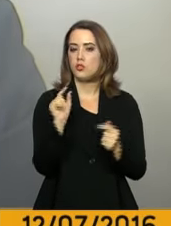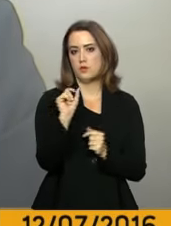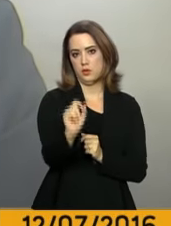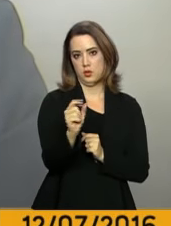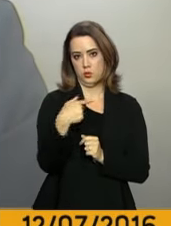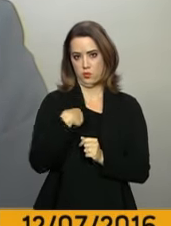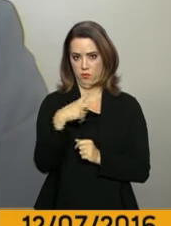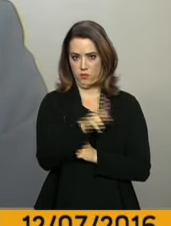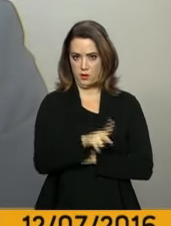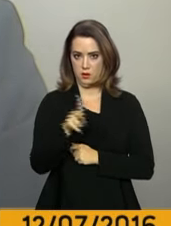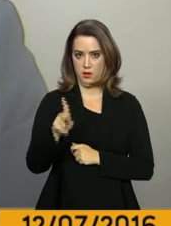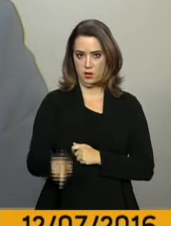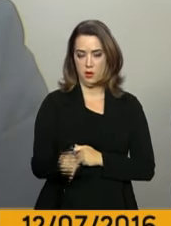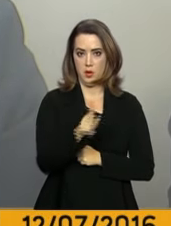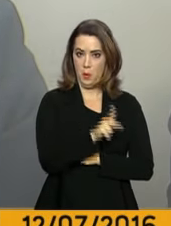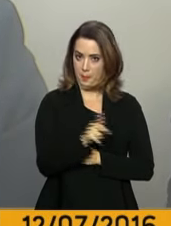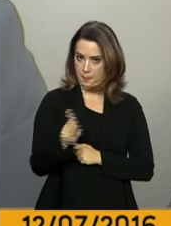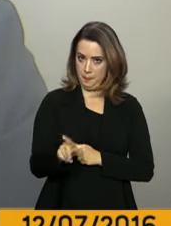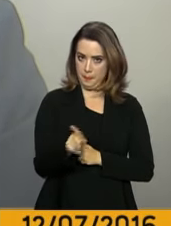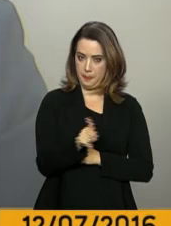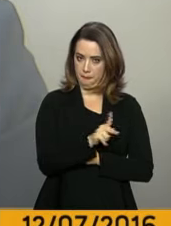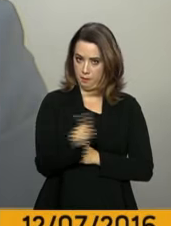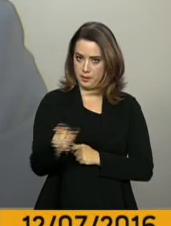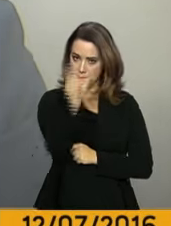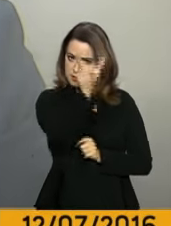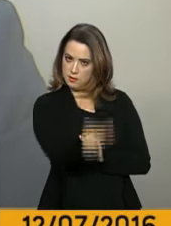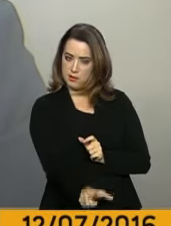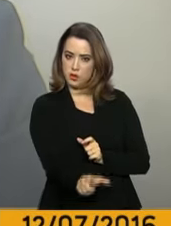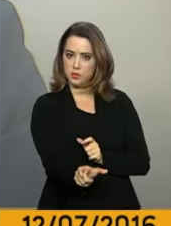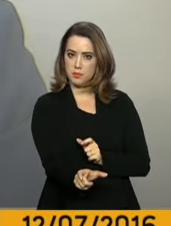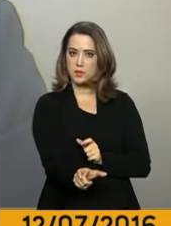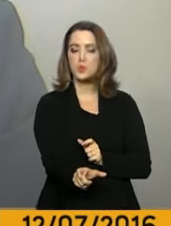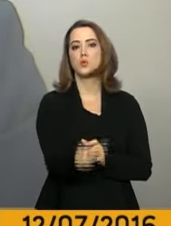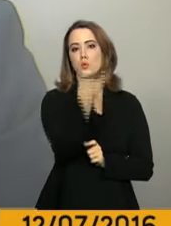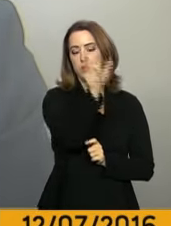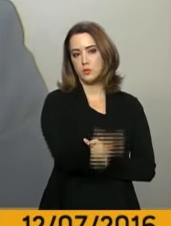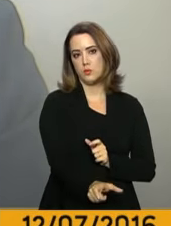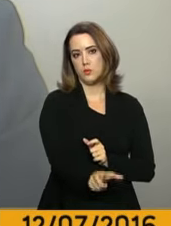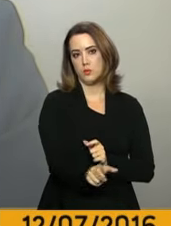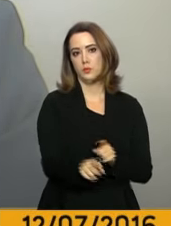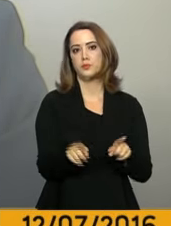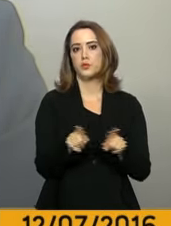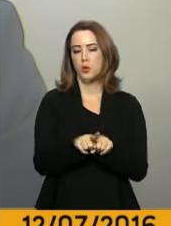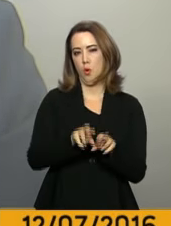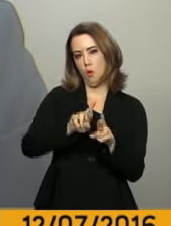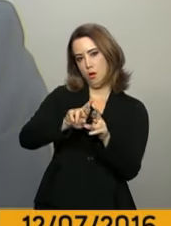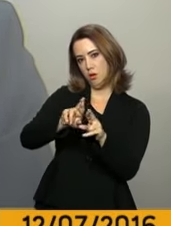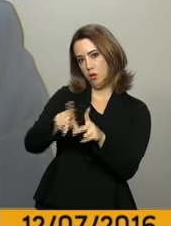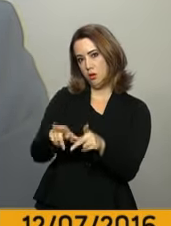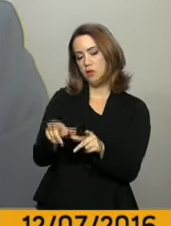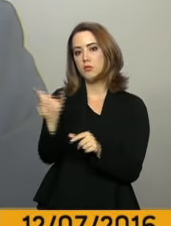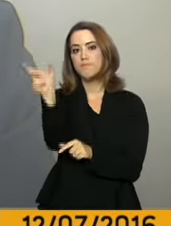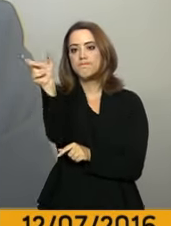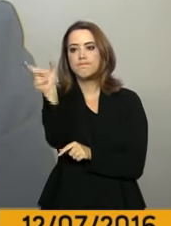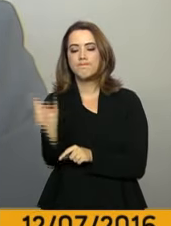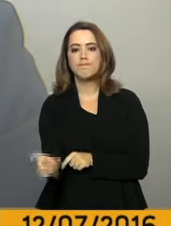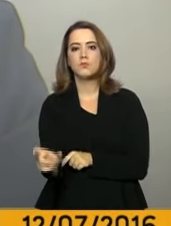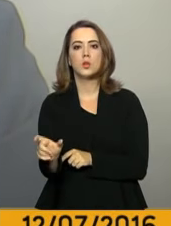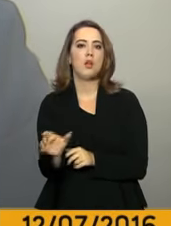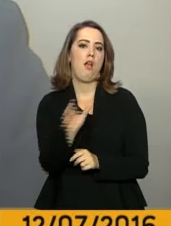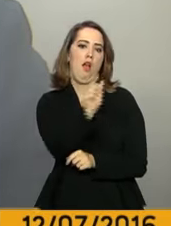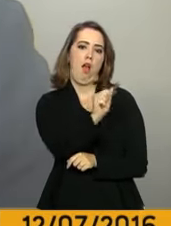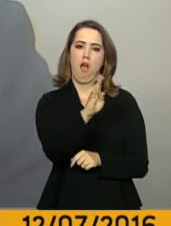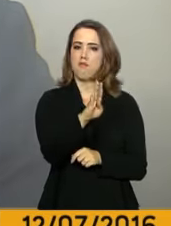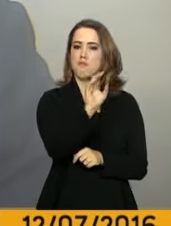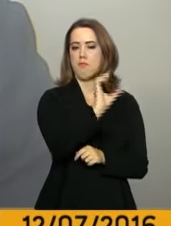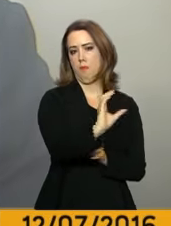república e a presidência da república uma coisa é ocupante do cargo da presidência da república seja a b ou